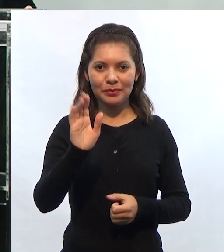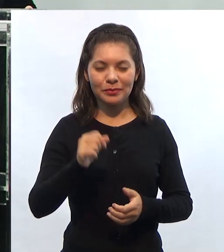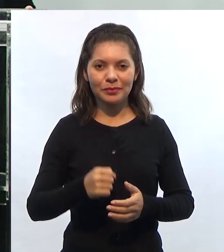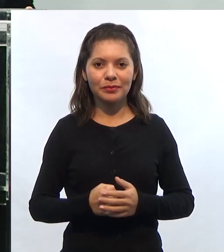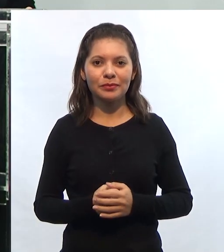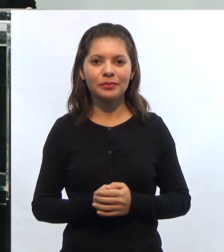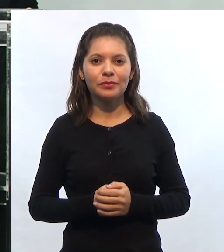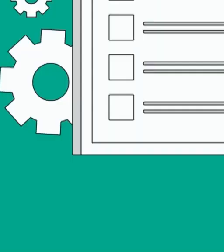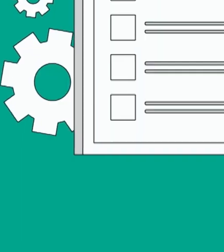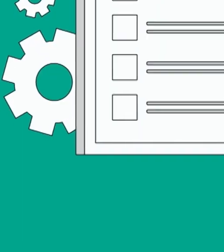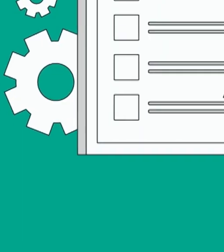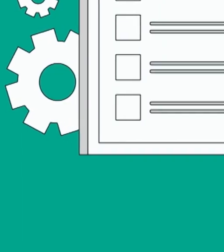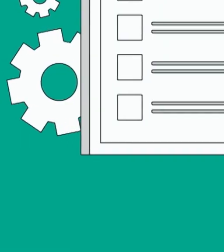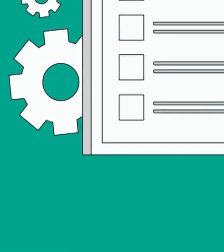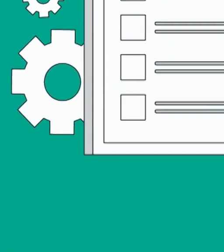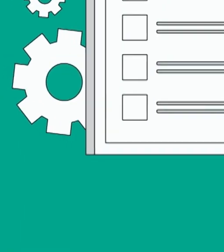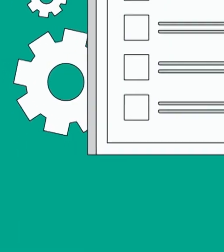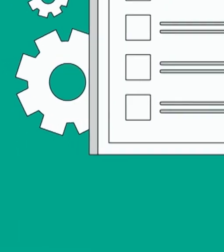a próxima.